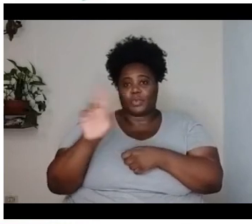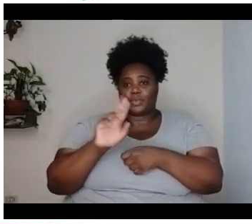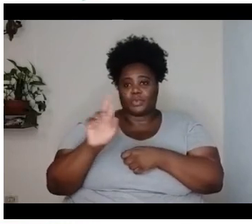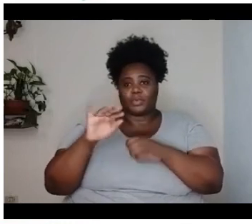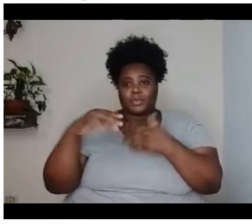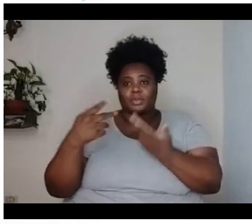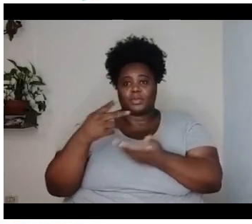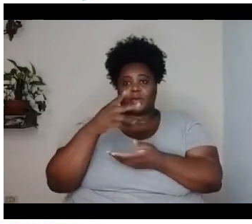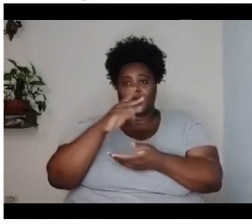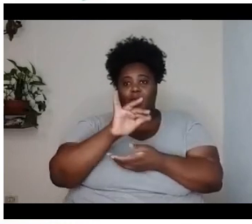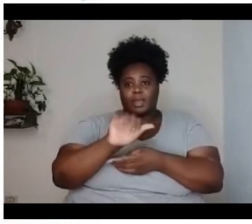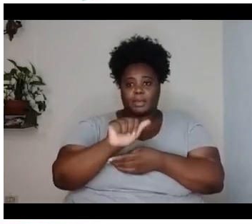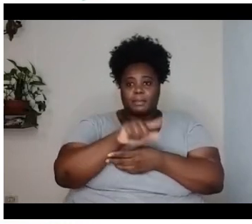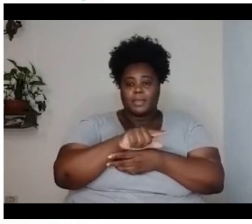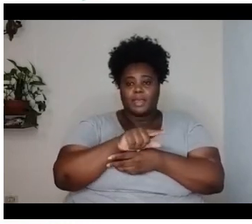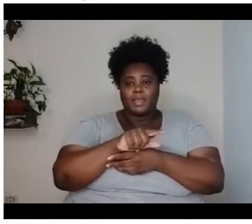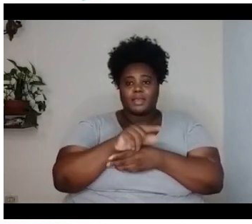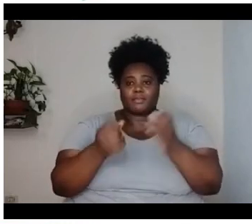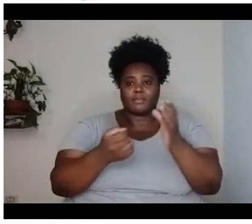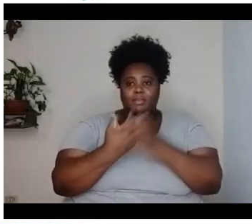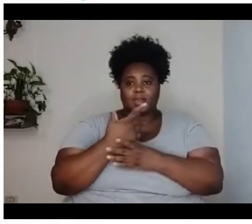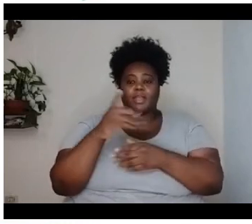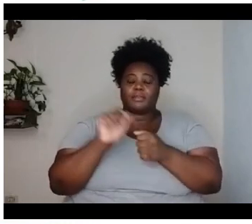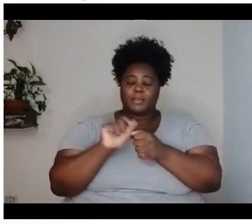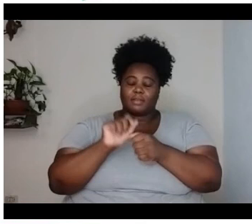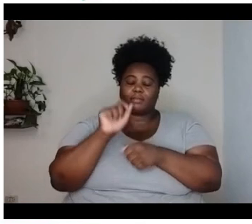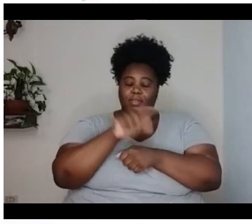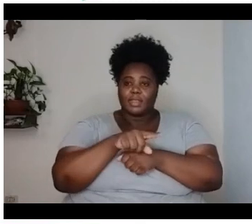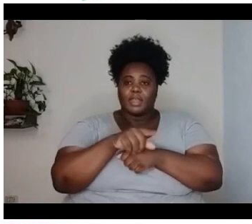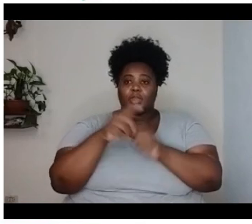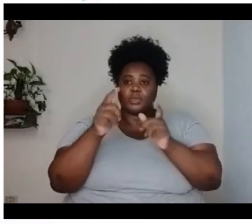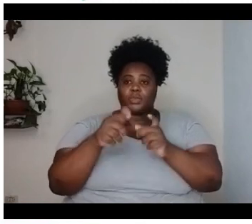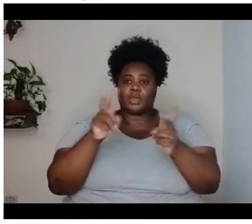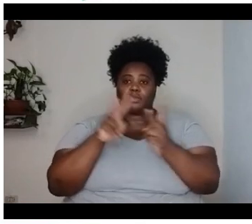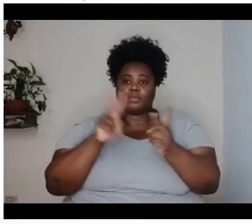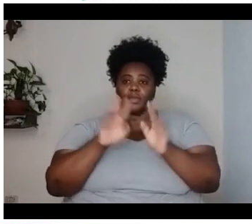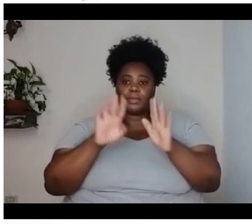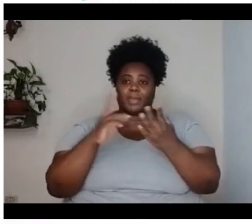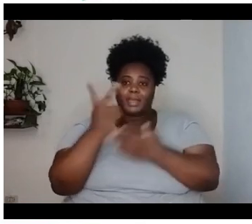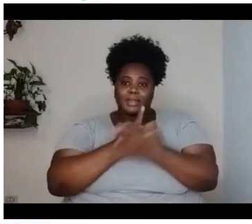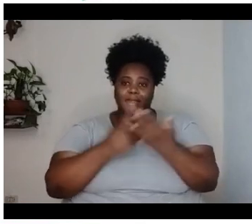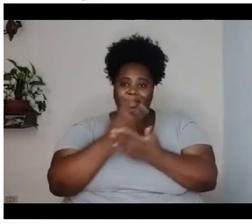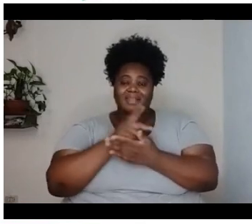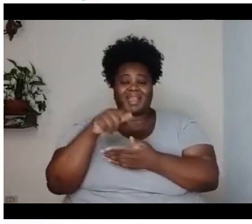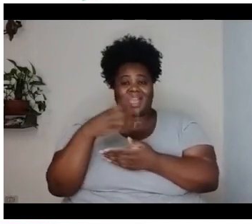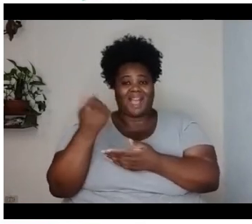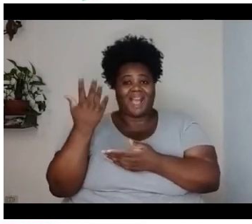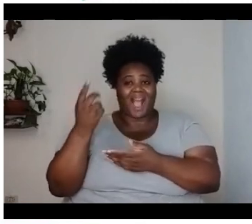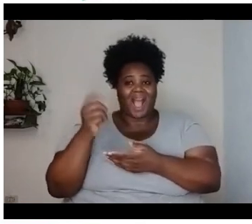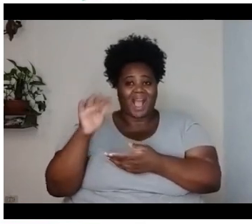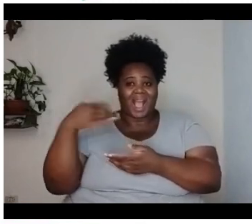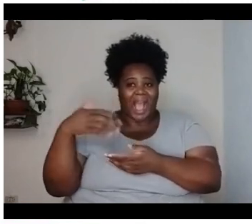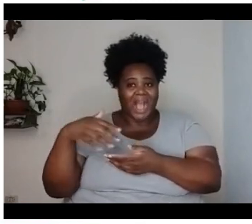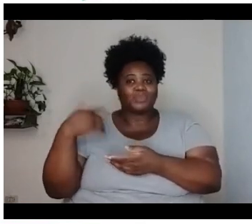ela foi criada para funcionar no espaço virtual. Só que desenho animado é caro, né? É um